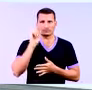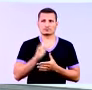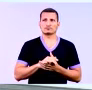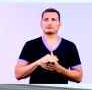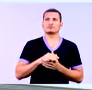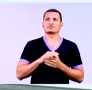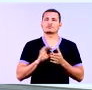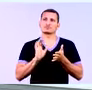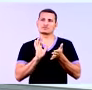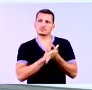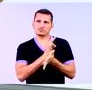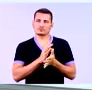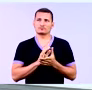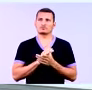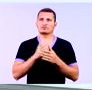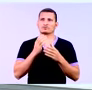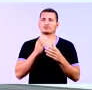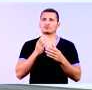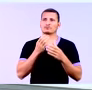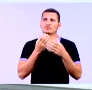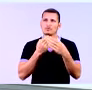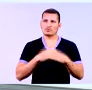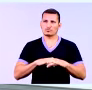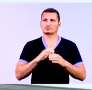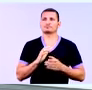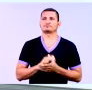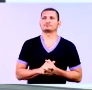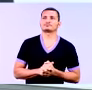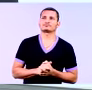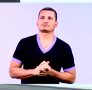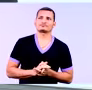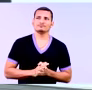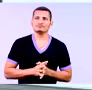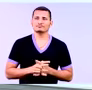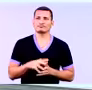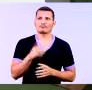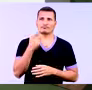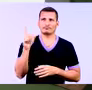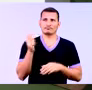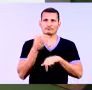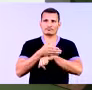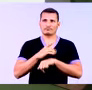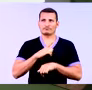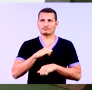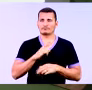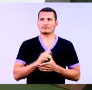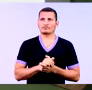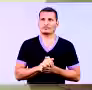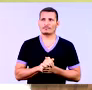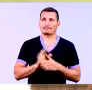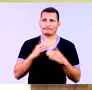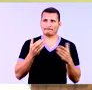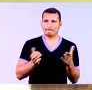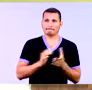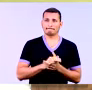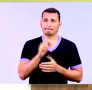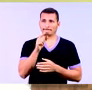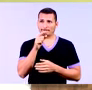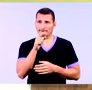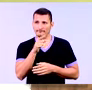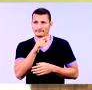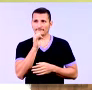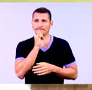Inscrição para um cargo num concurso público. Outras participações, professora? Então, professor, esse exemplo aqui